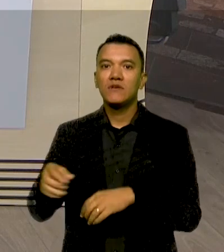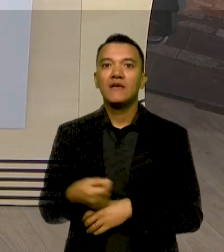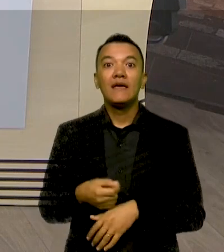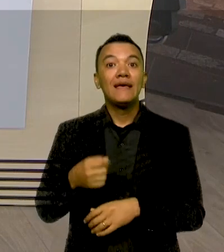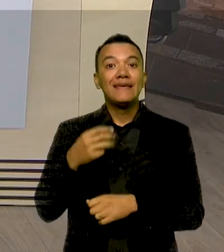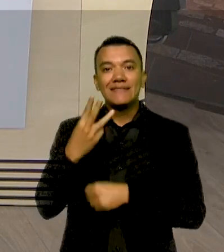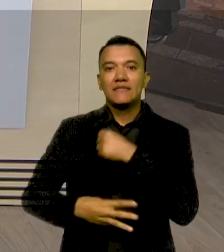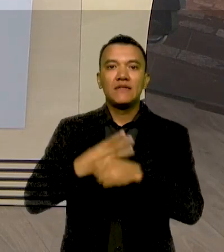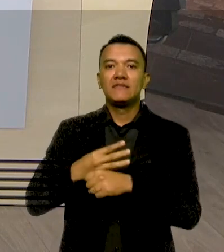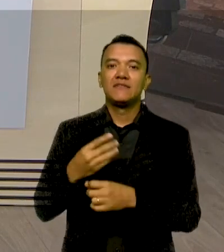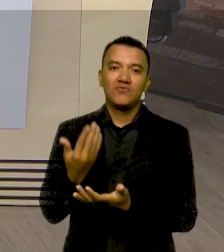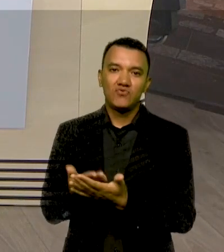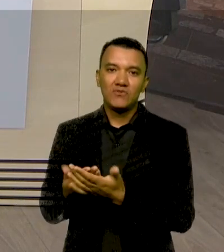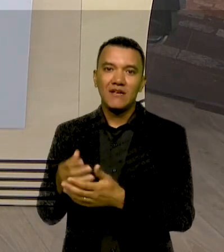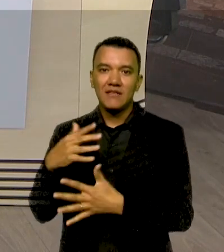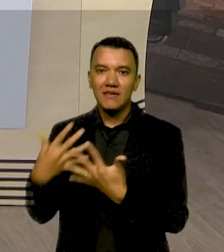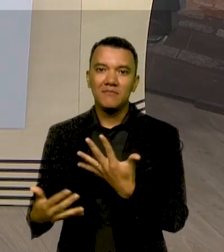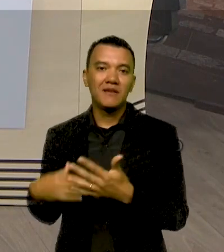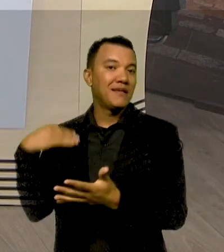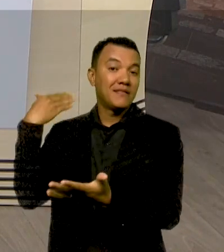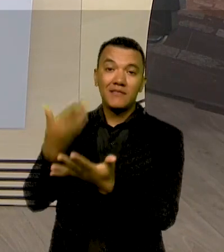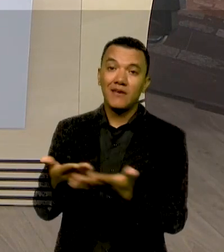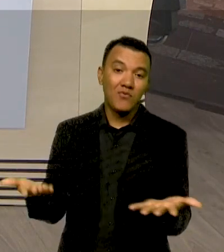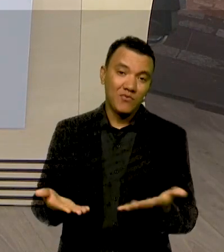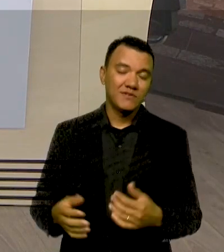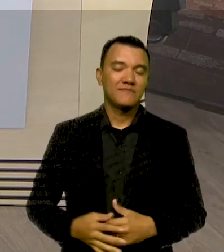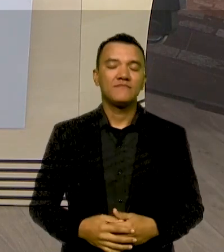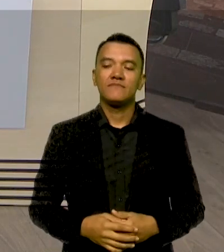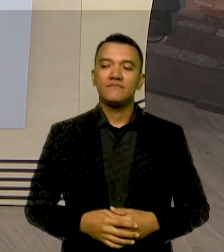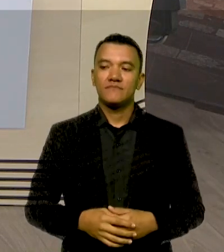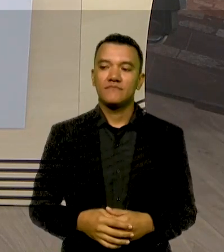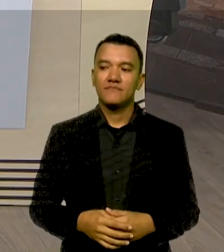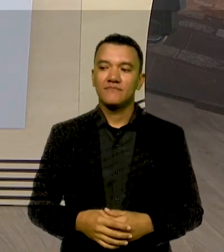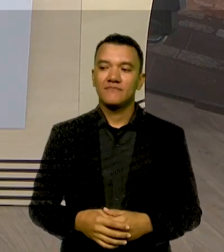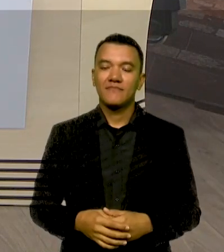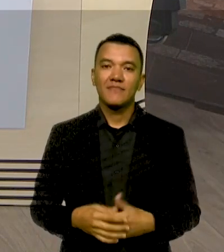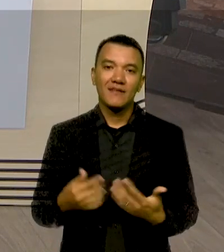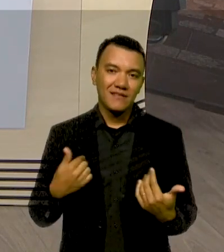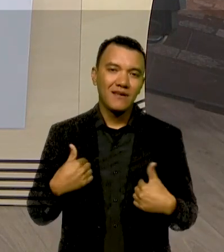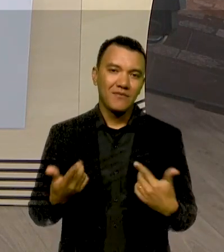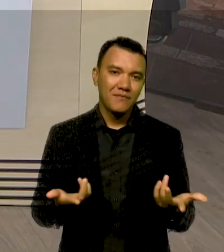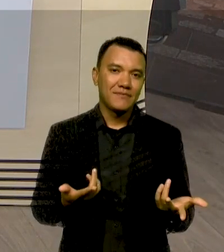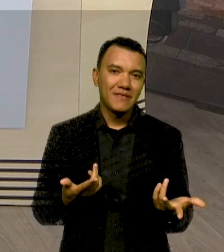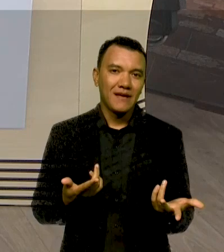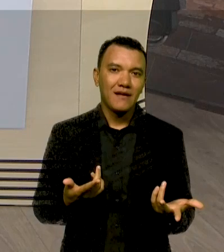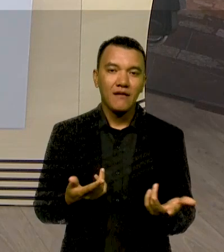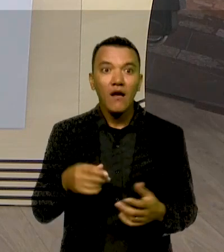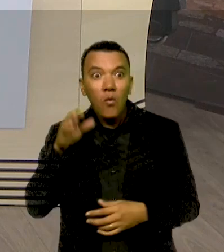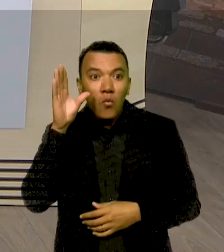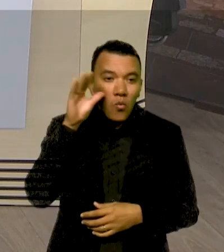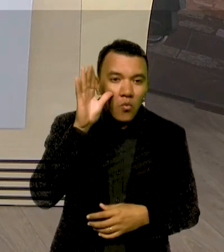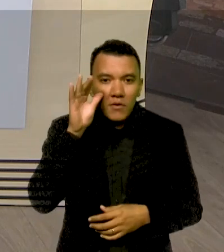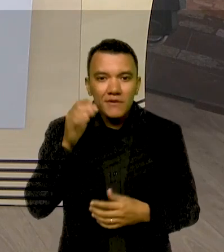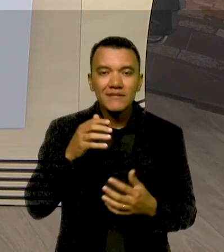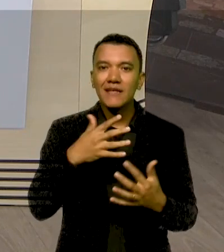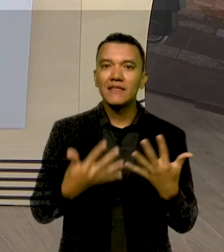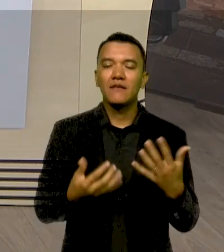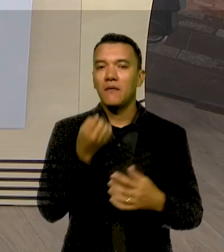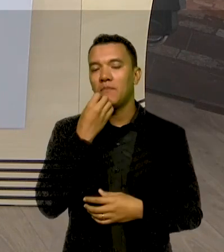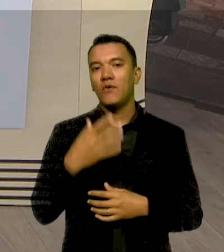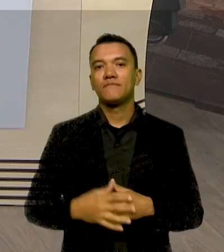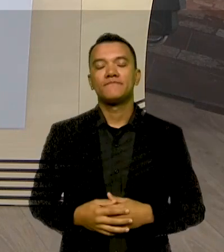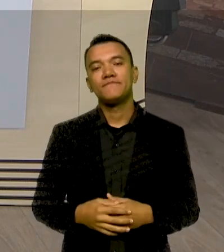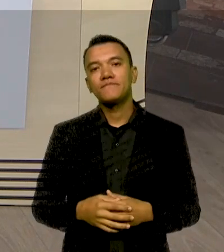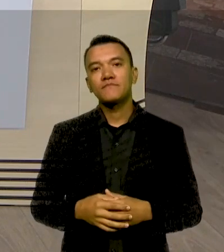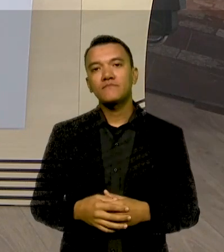daí de lá para cá não parei mais. Então, a gente foi picado por esse bichinho, isso é muito bom. Eu não digo, João, que todas